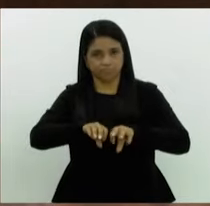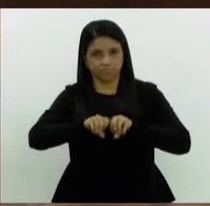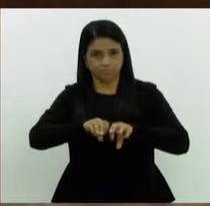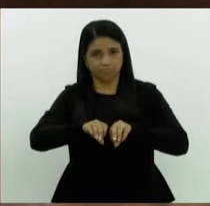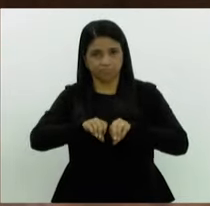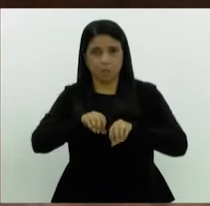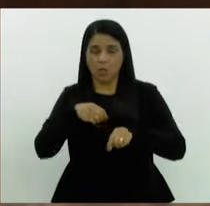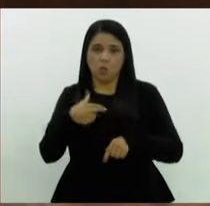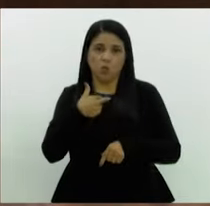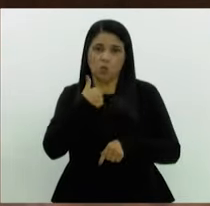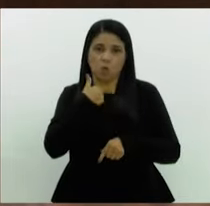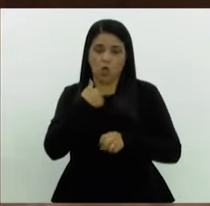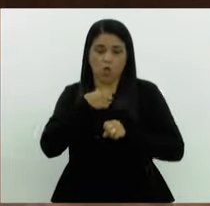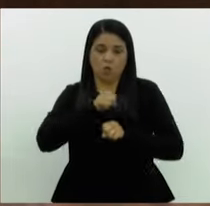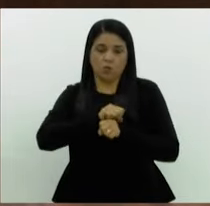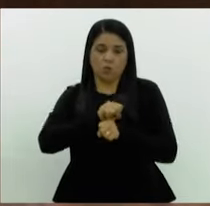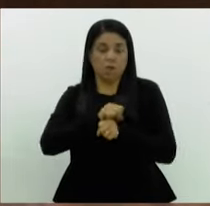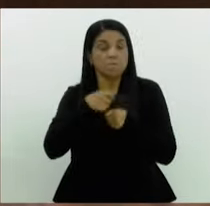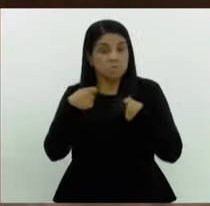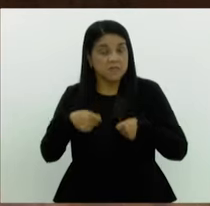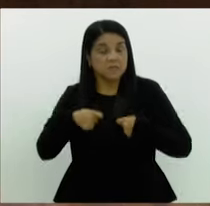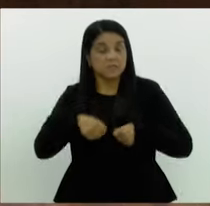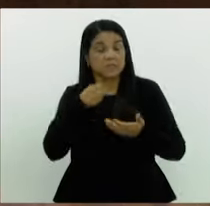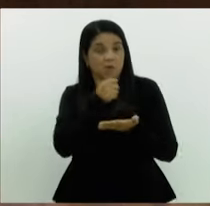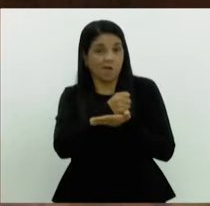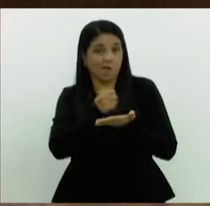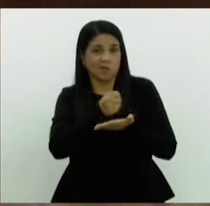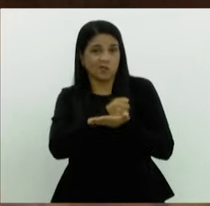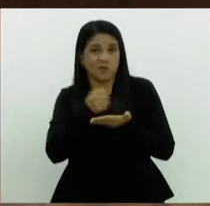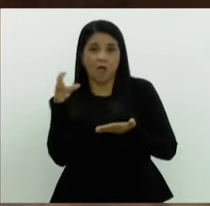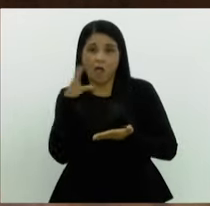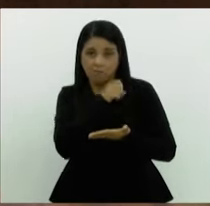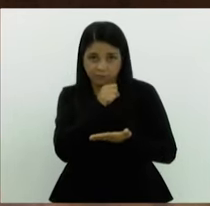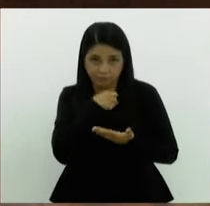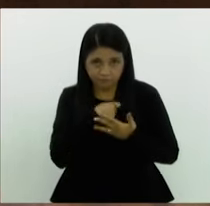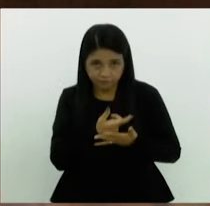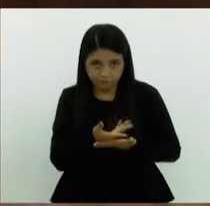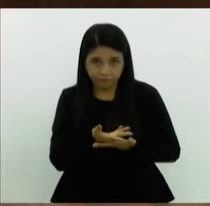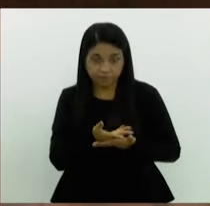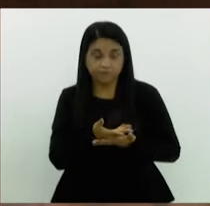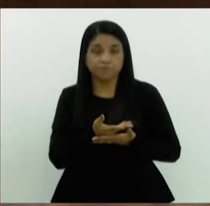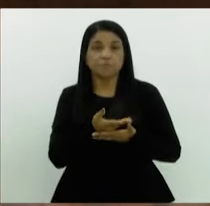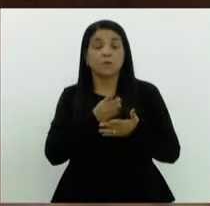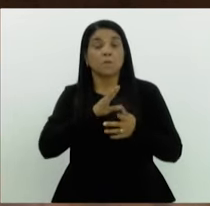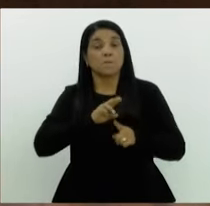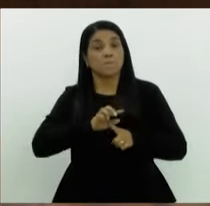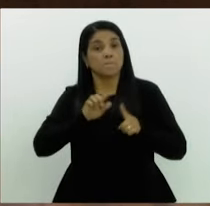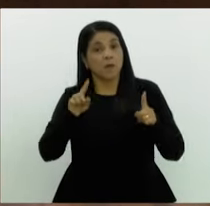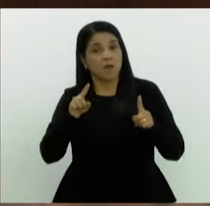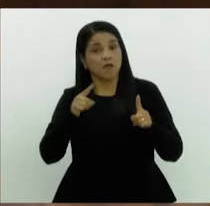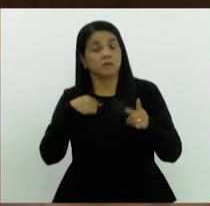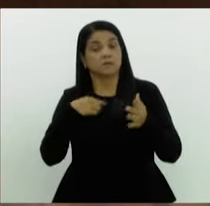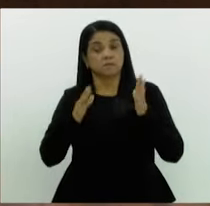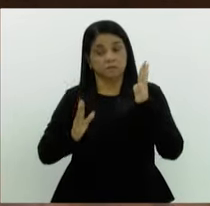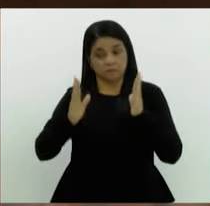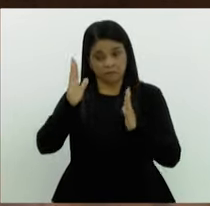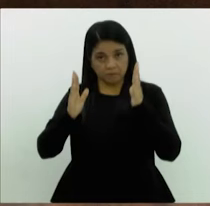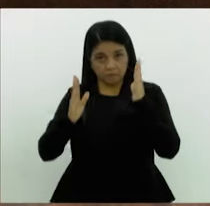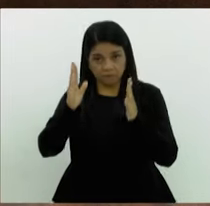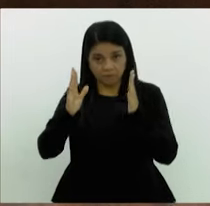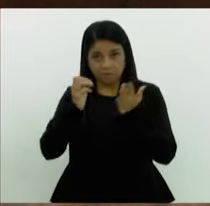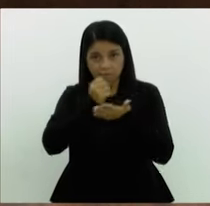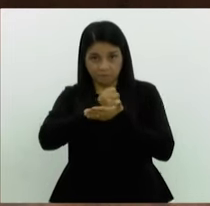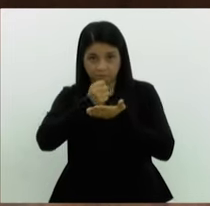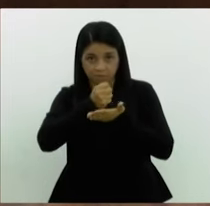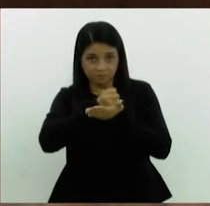pode esperar, ele tem que fazer a contratação. Mas, evidentemente, que a contratação temporária ela não